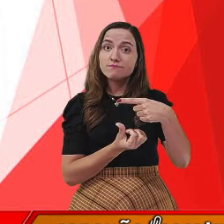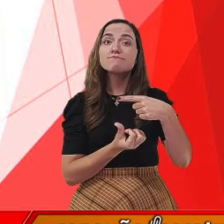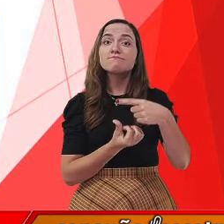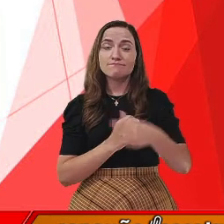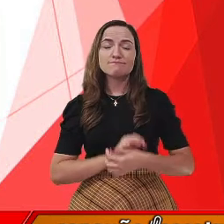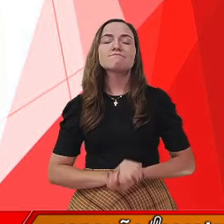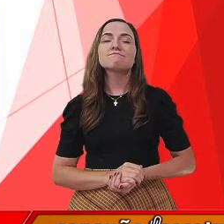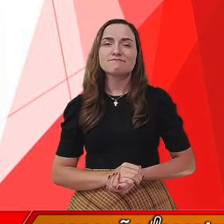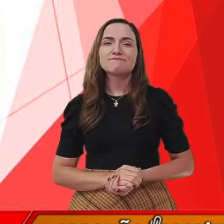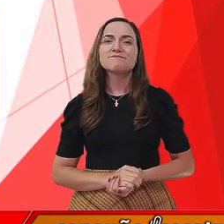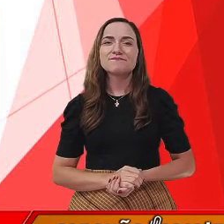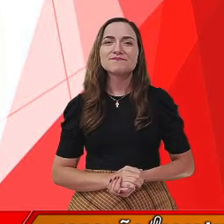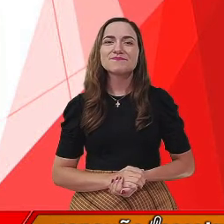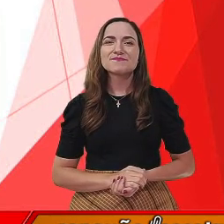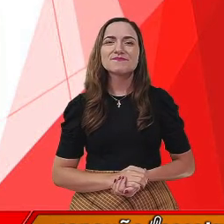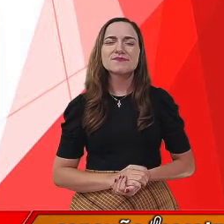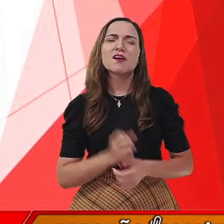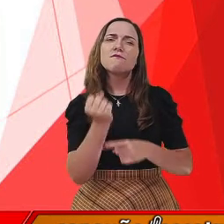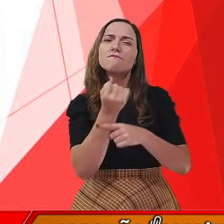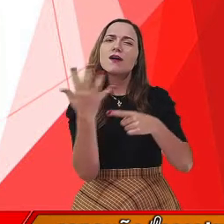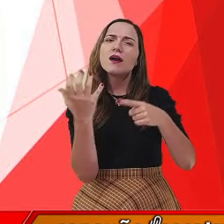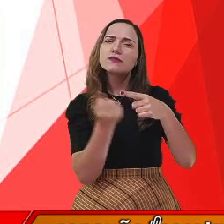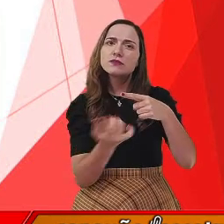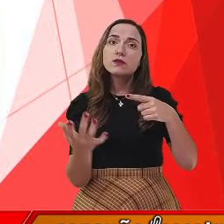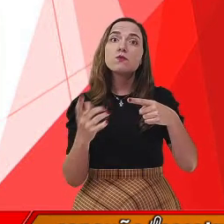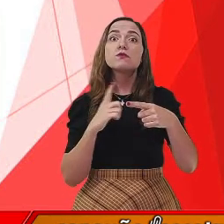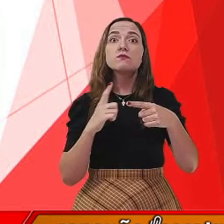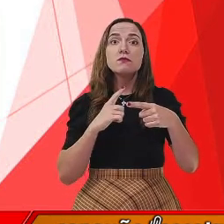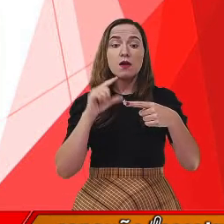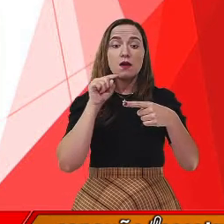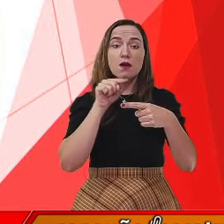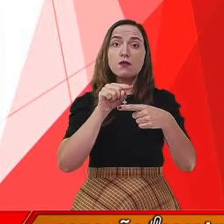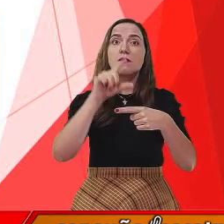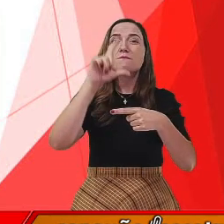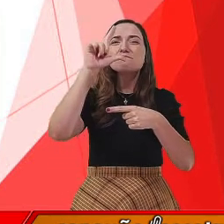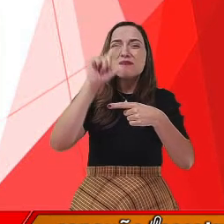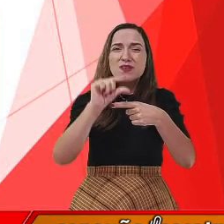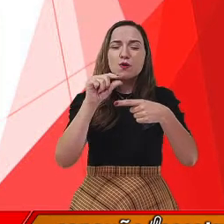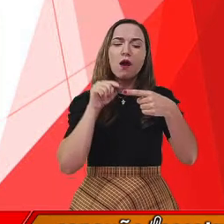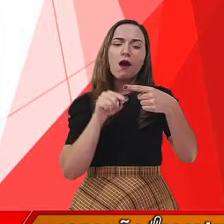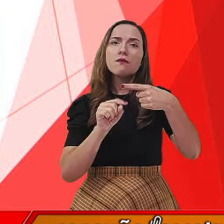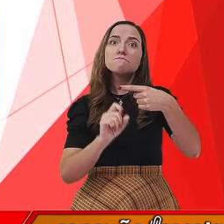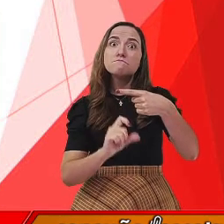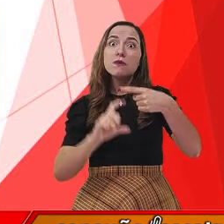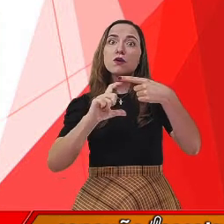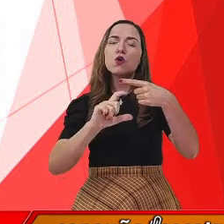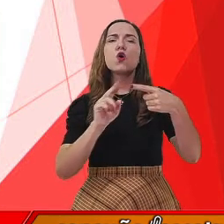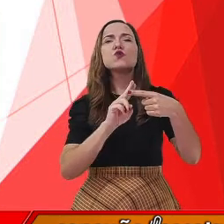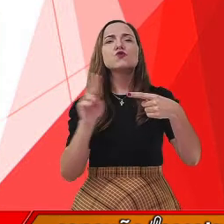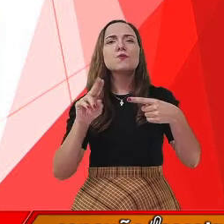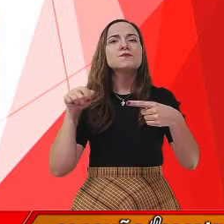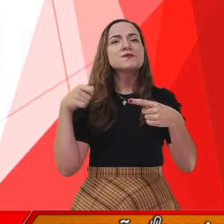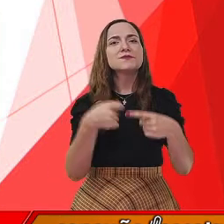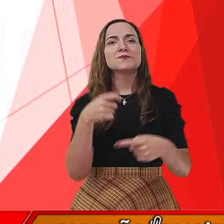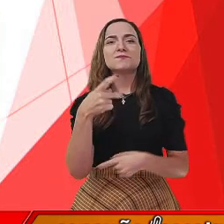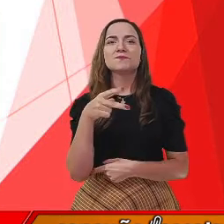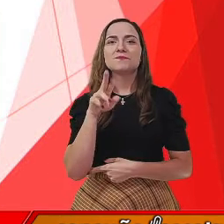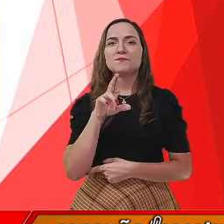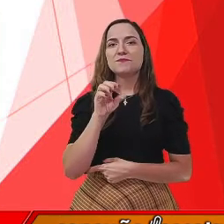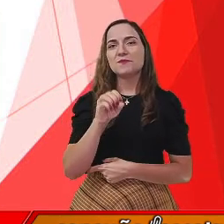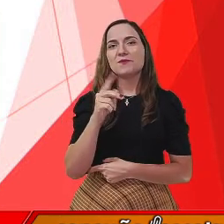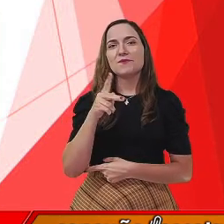2/6. As frações cujo numerador é menor que o denominador são chamadas de